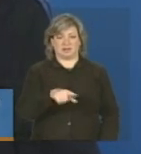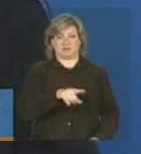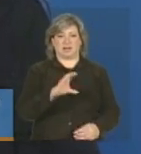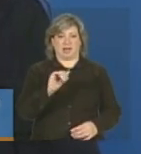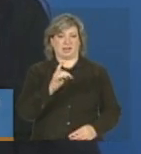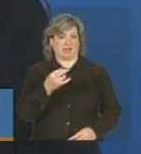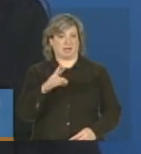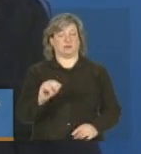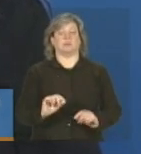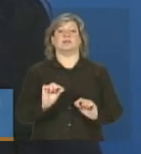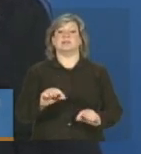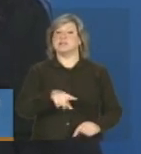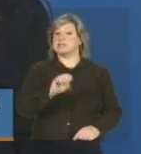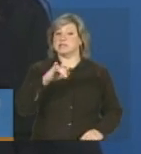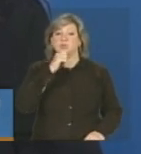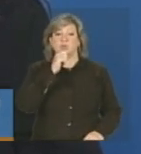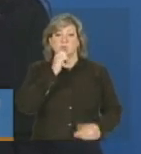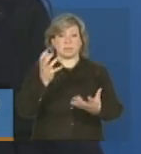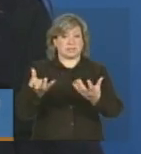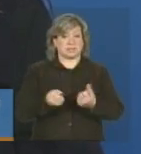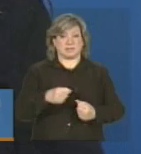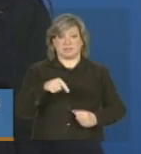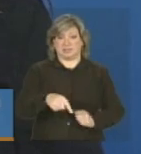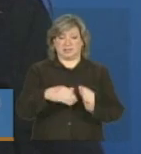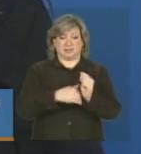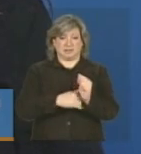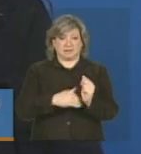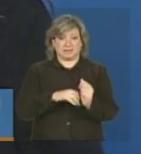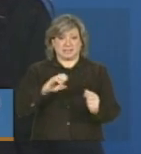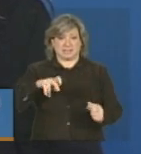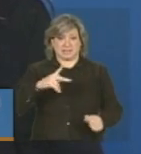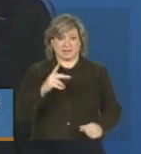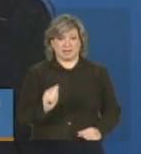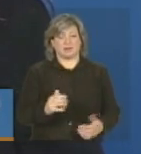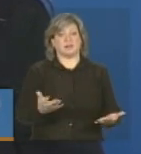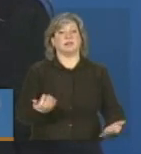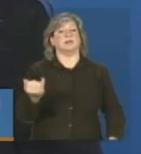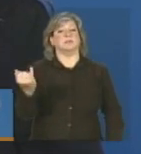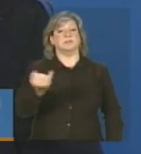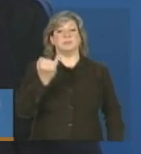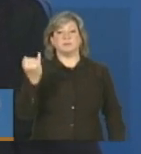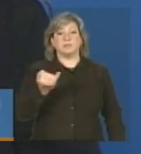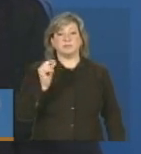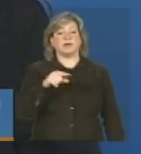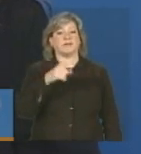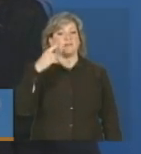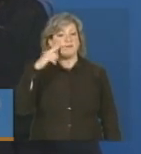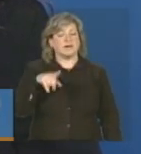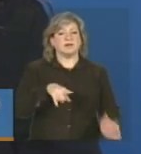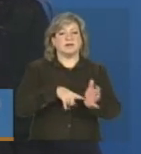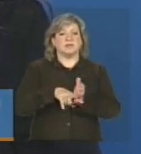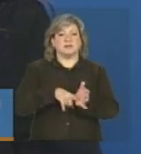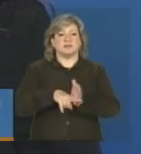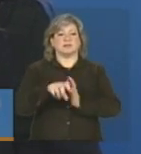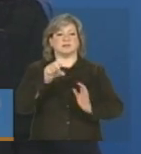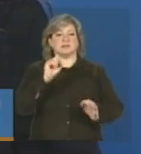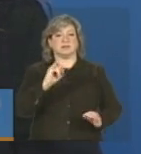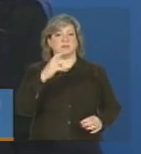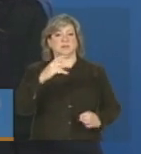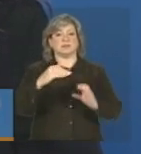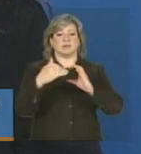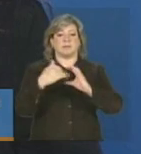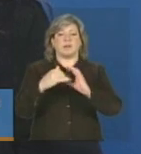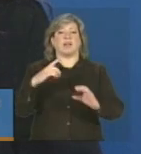Então, se ele não recebeu a senha, é importante ele verificar se o seu e-mail está